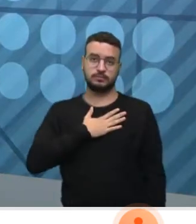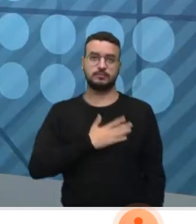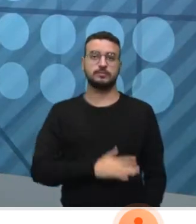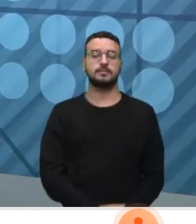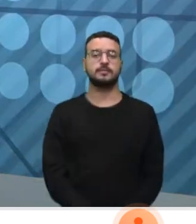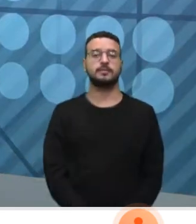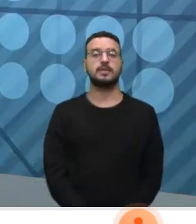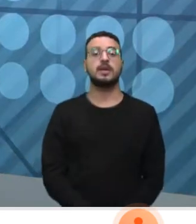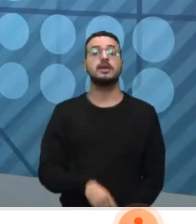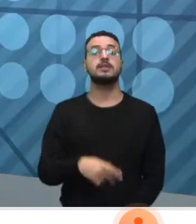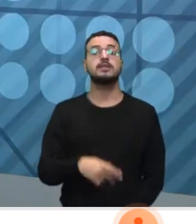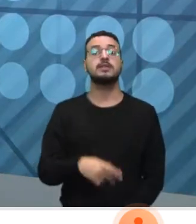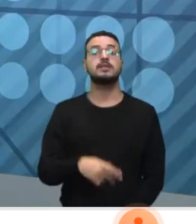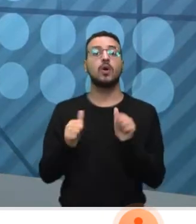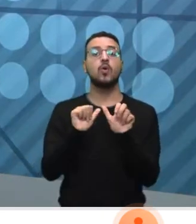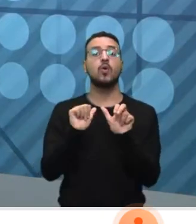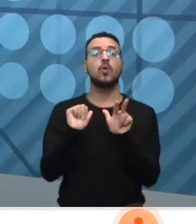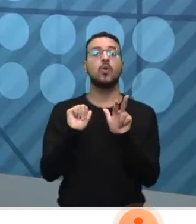P, seu,